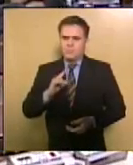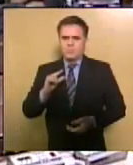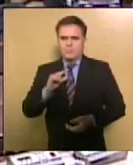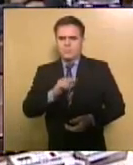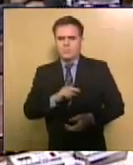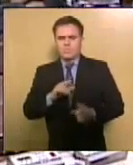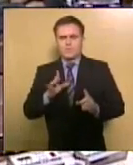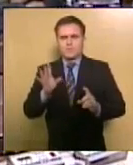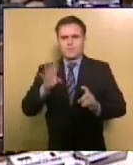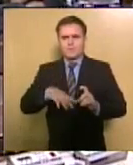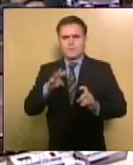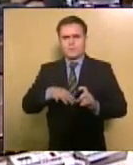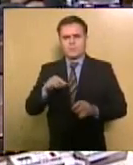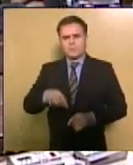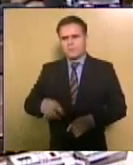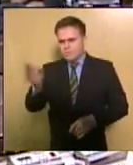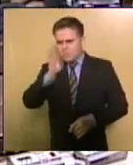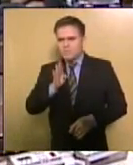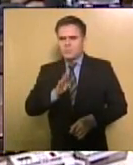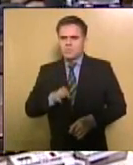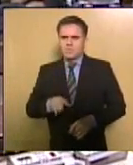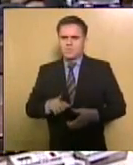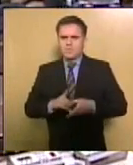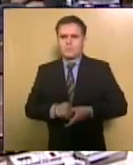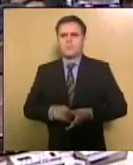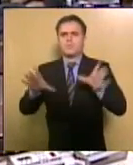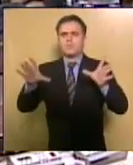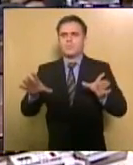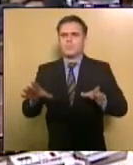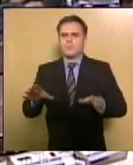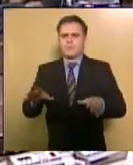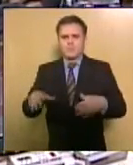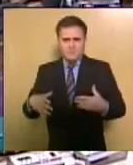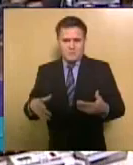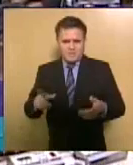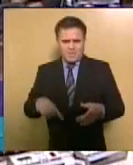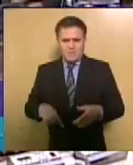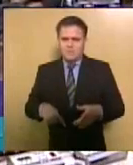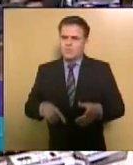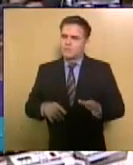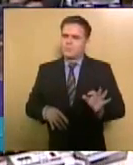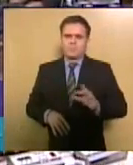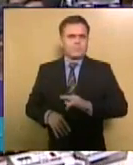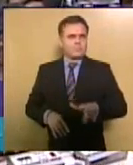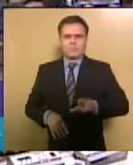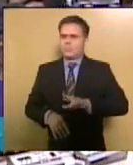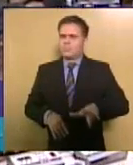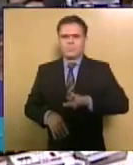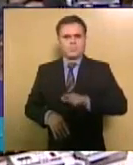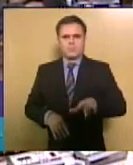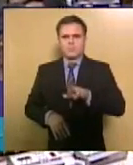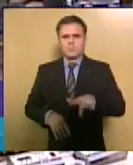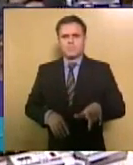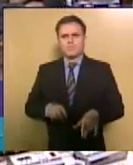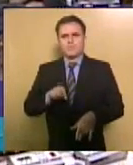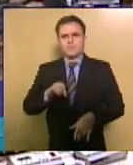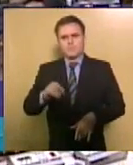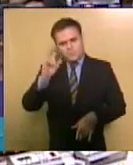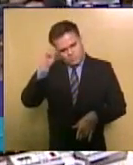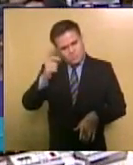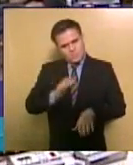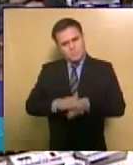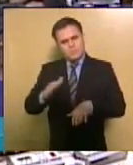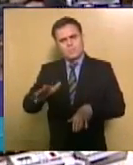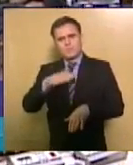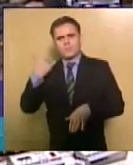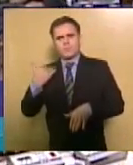mito No Brasil existe democracia racial então Muitas pessoas não existe democracia racial e se os negros morrem mais eles